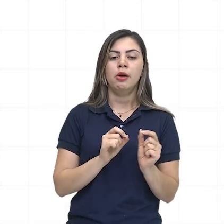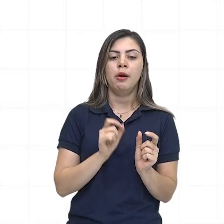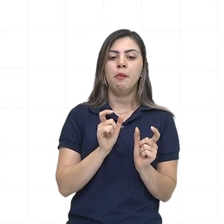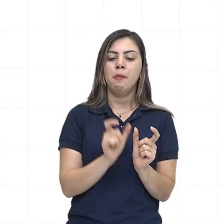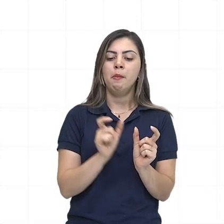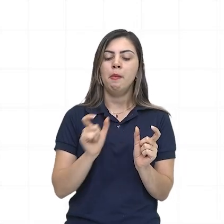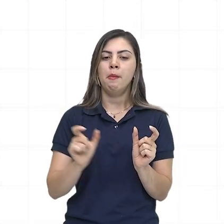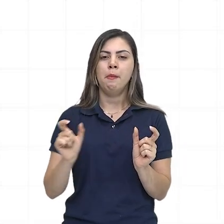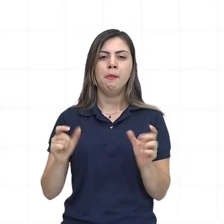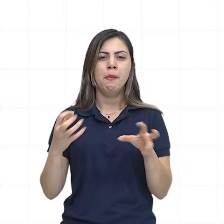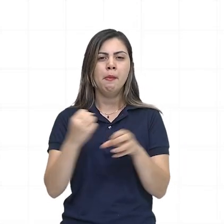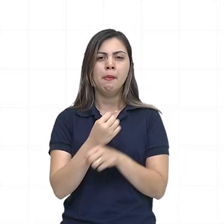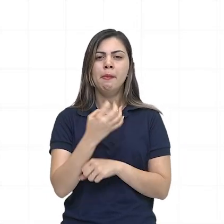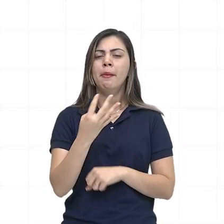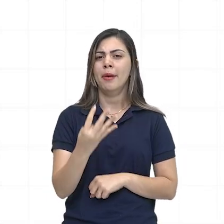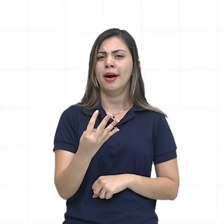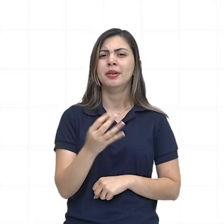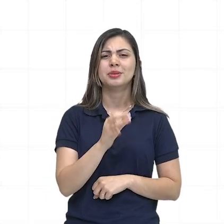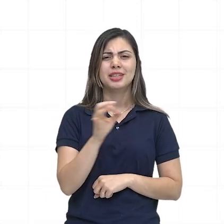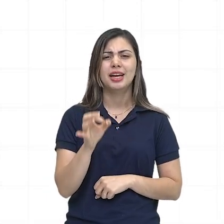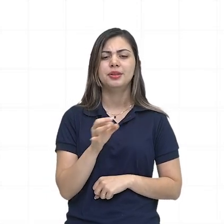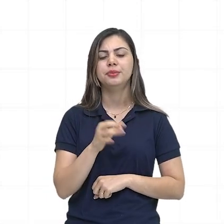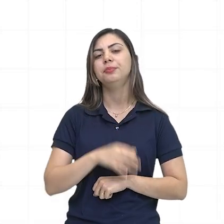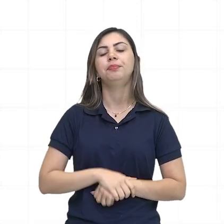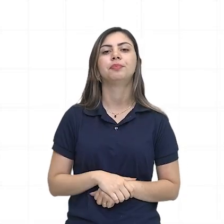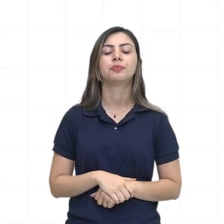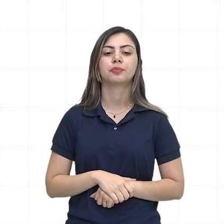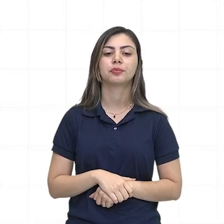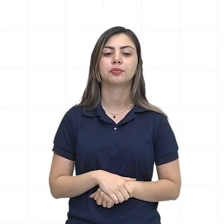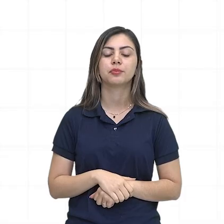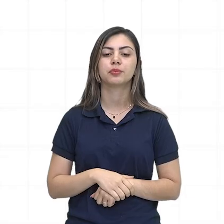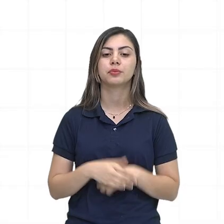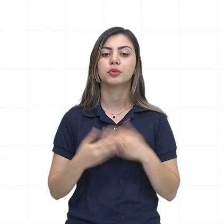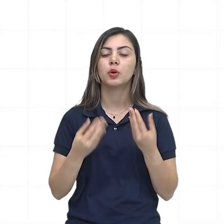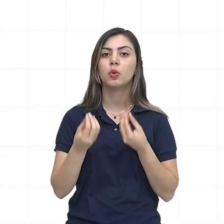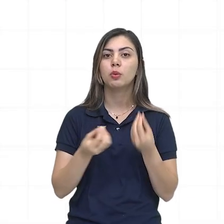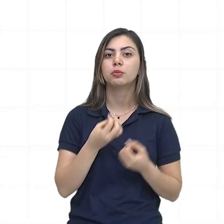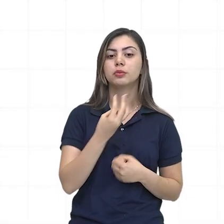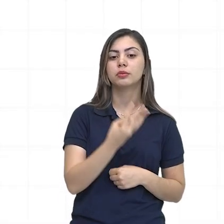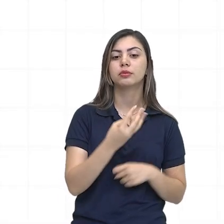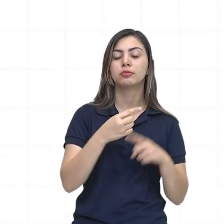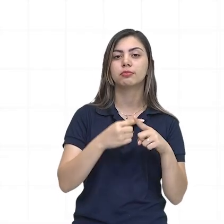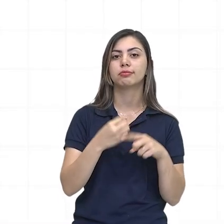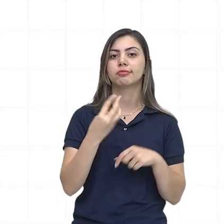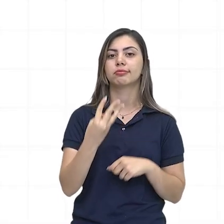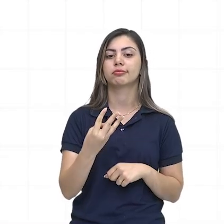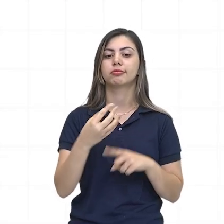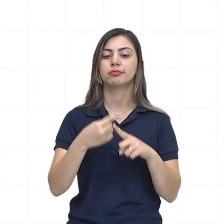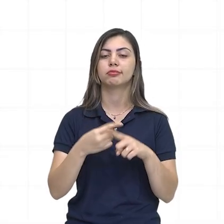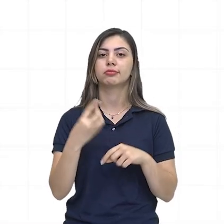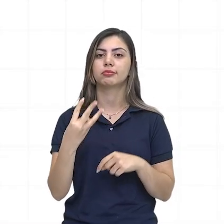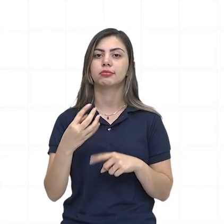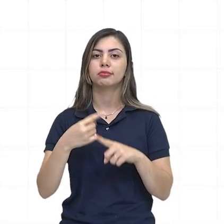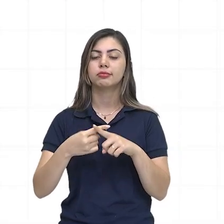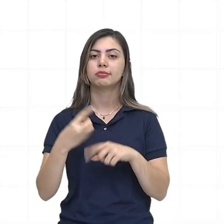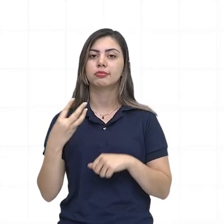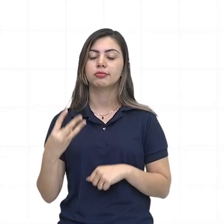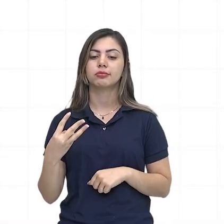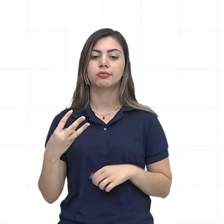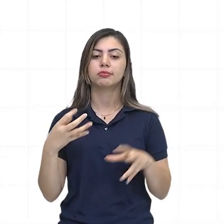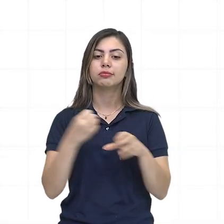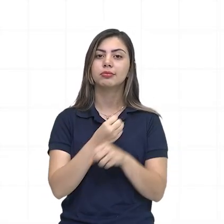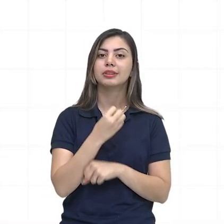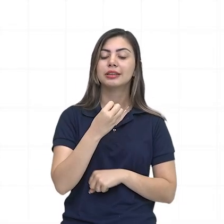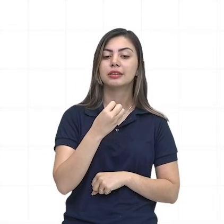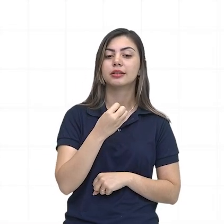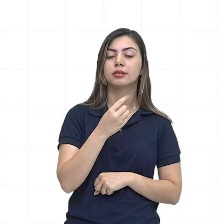que ele está dizendo para a base, ó. Multiplique 3 vezes. Então, olha, 3 vezes 3 vezes 3